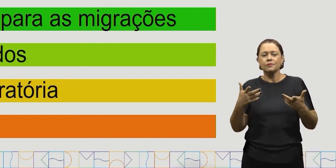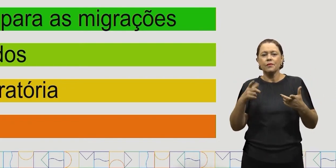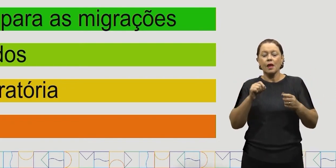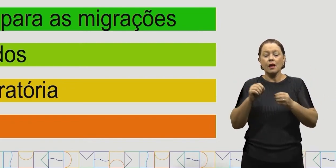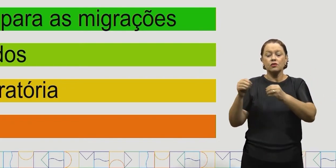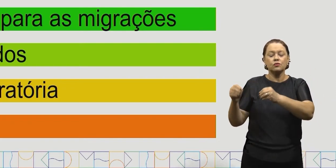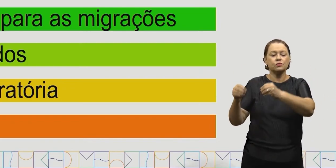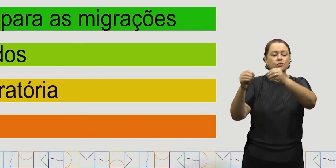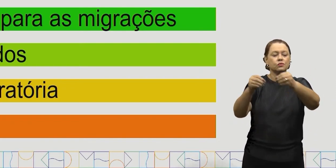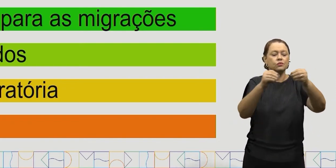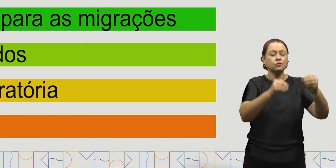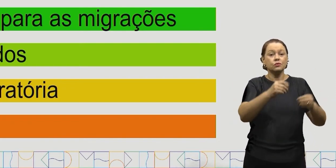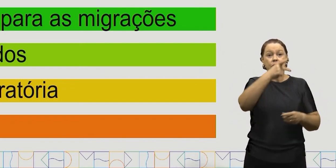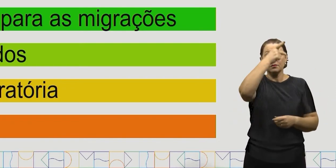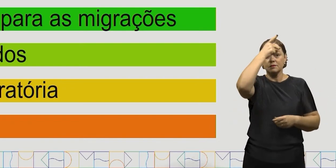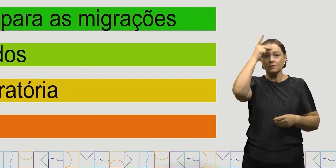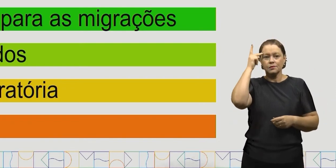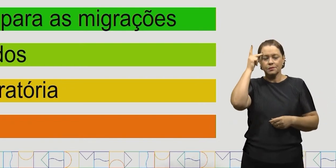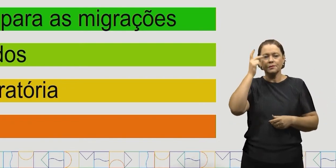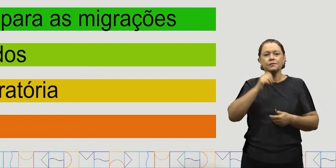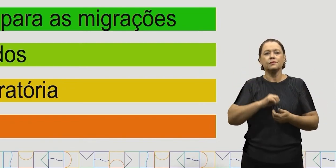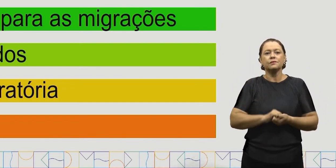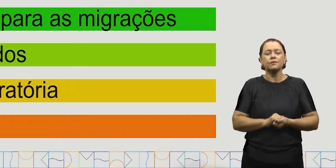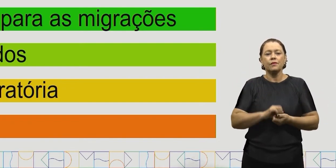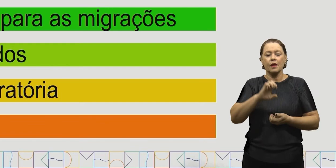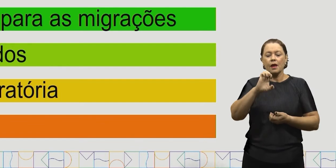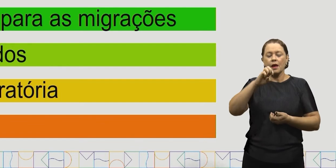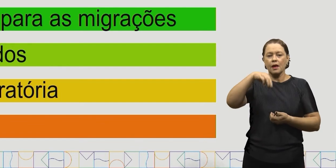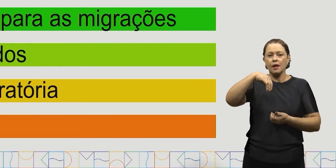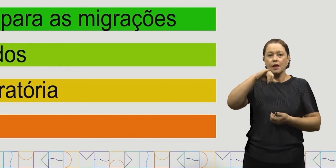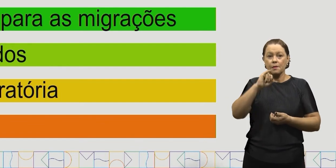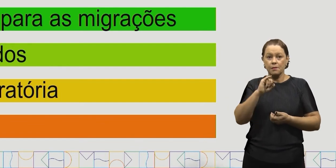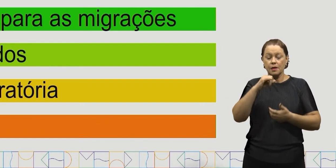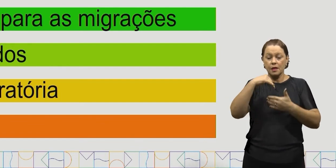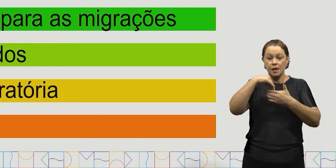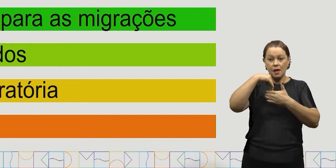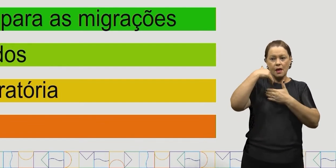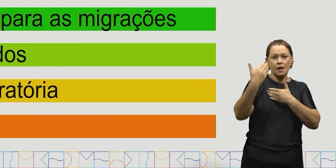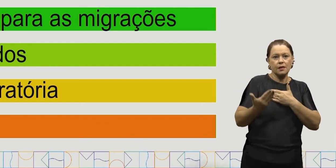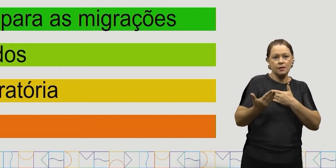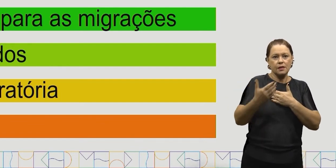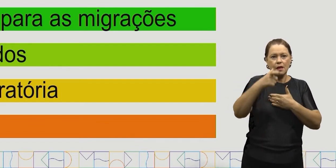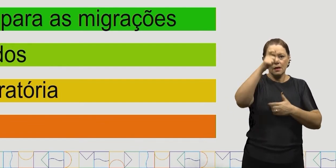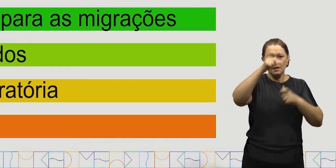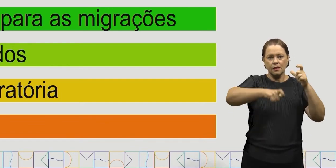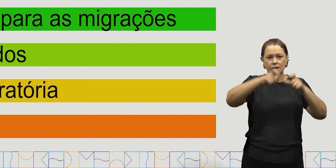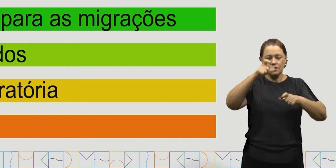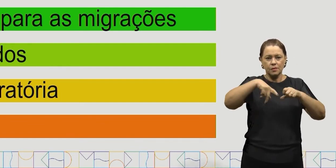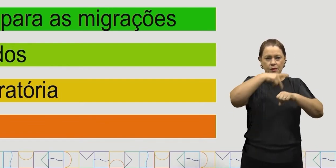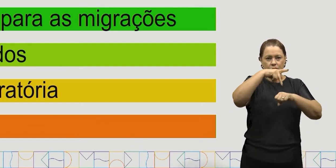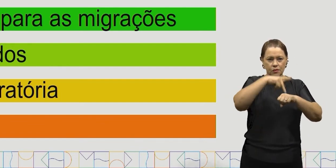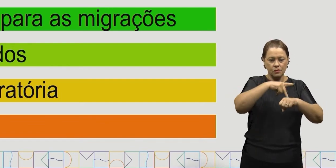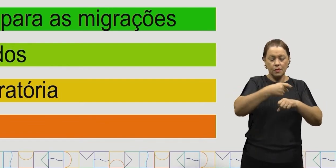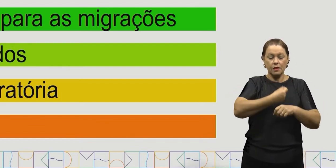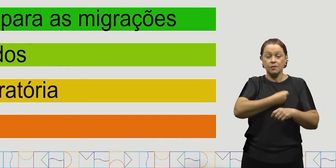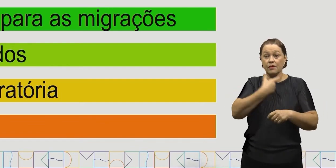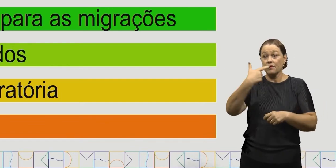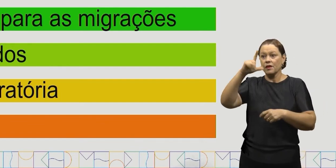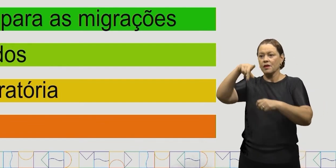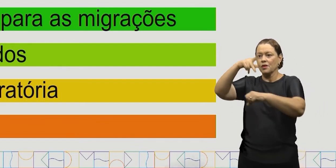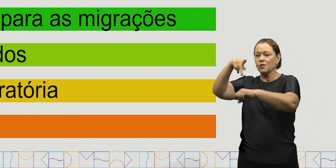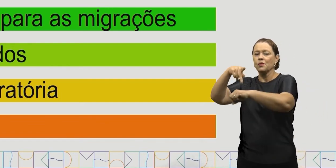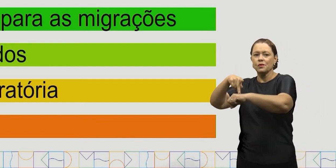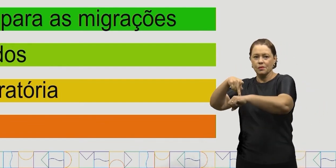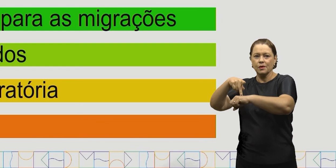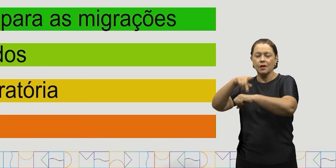relação aos deslocamentos de pessoas. A imigração, que é a saída de pessoas de seu país de origem para viver em